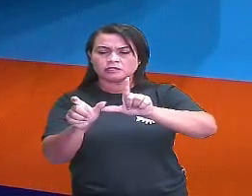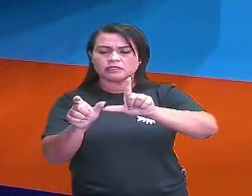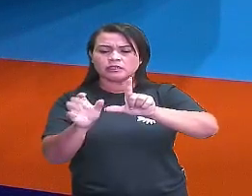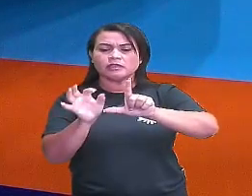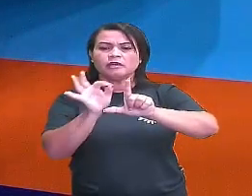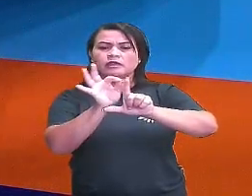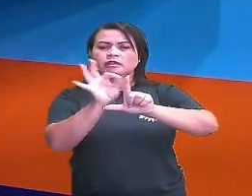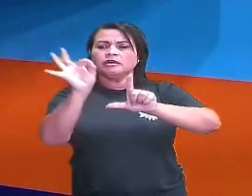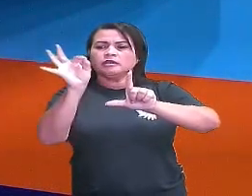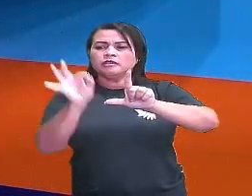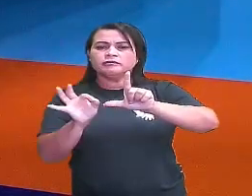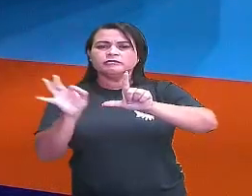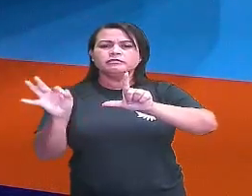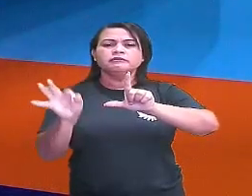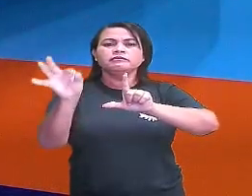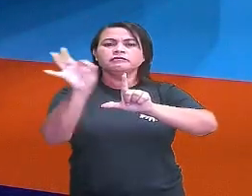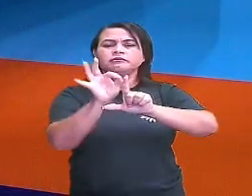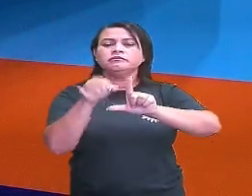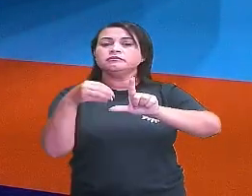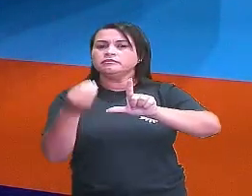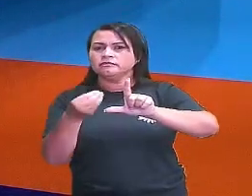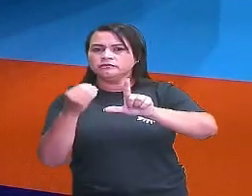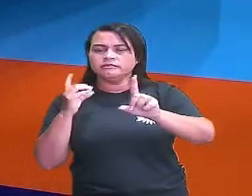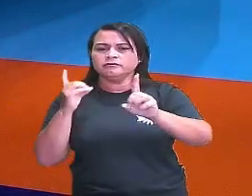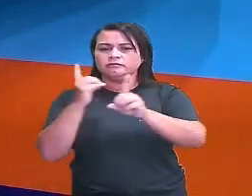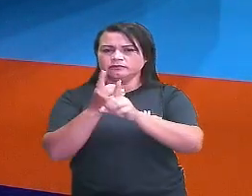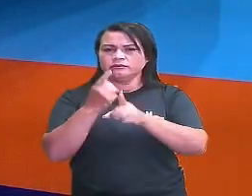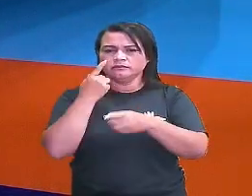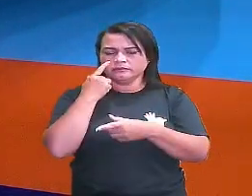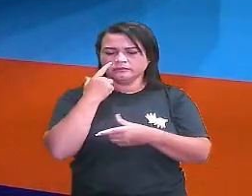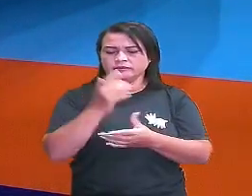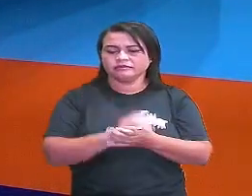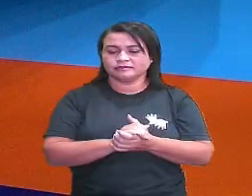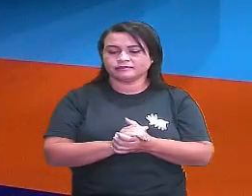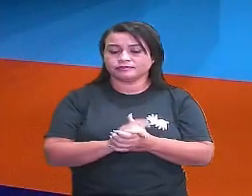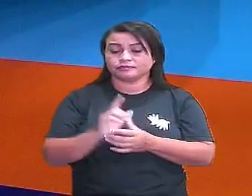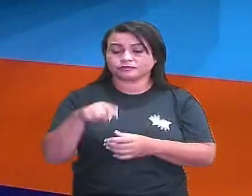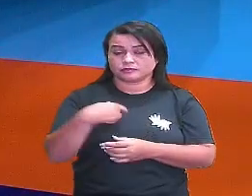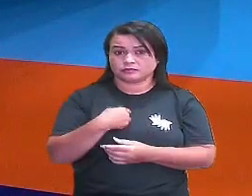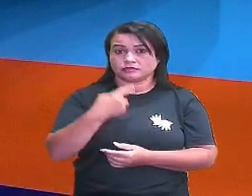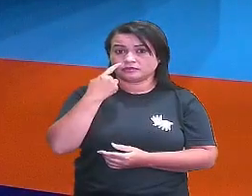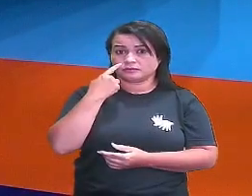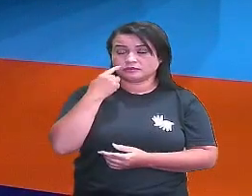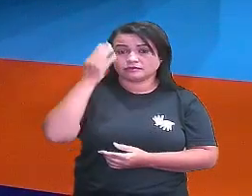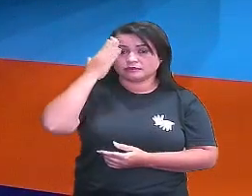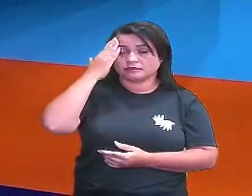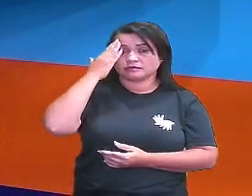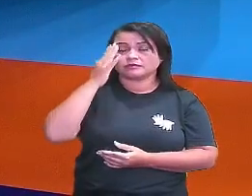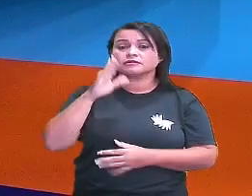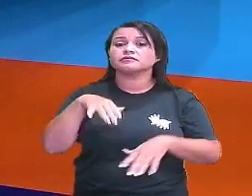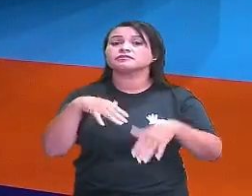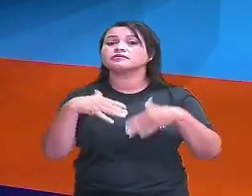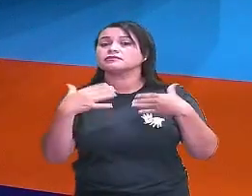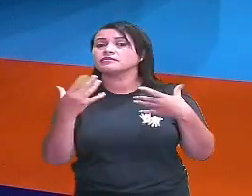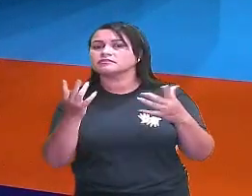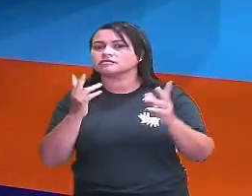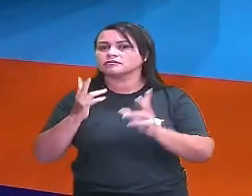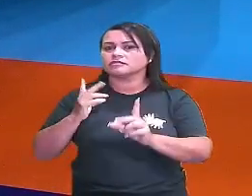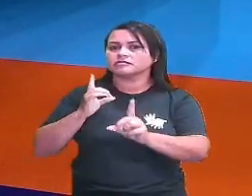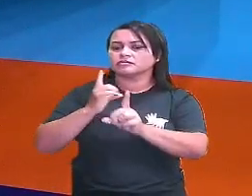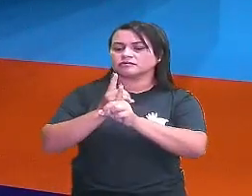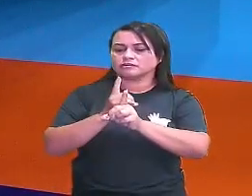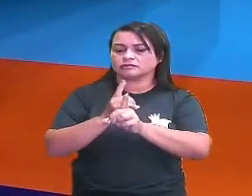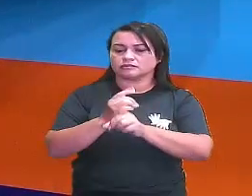qual figura encontraremos? Então, após localizar, né, a gente vai precisar aí descobrir que figura a gente vai